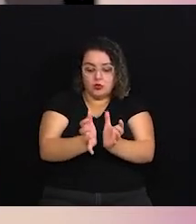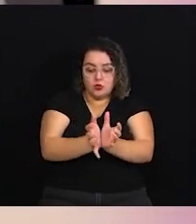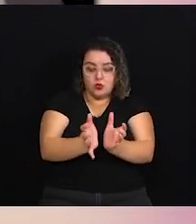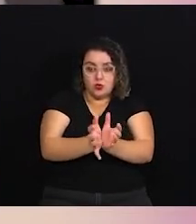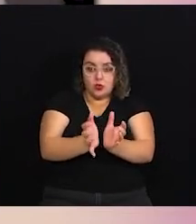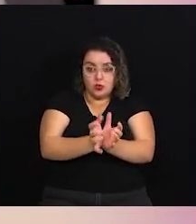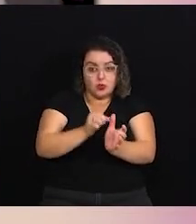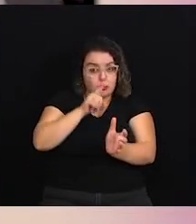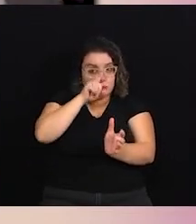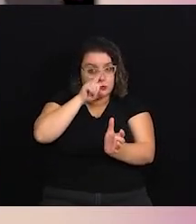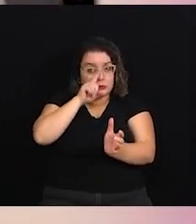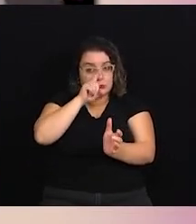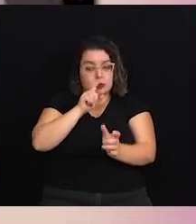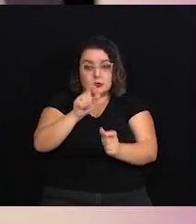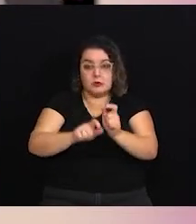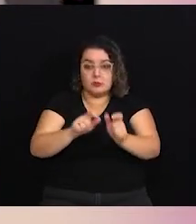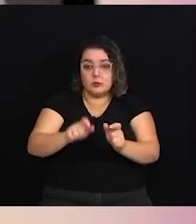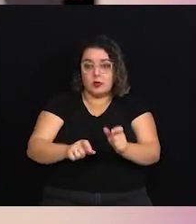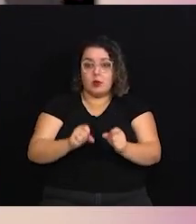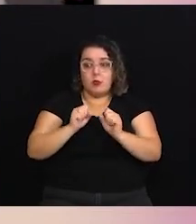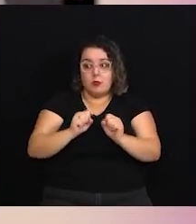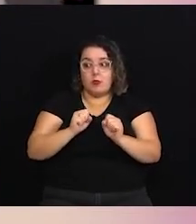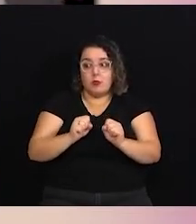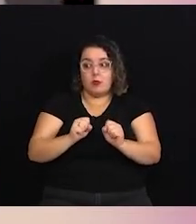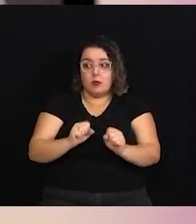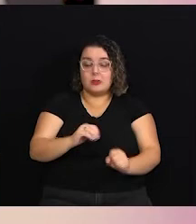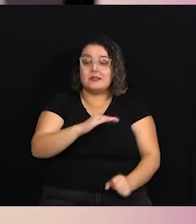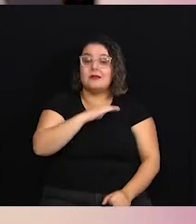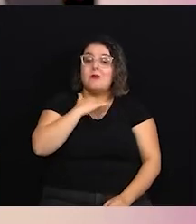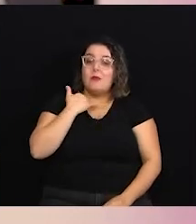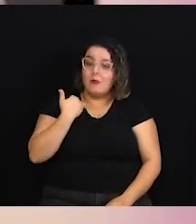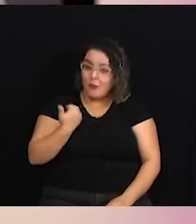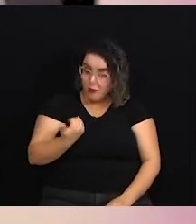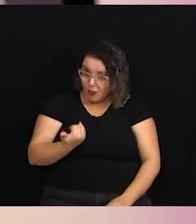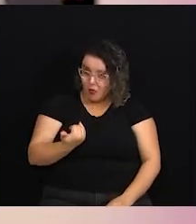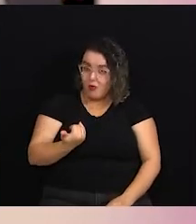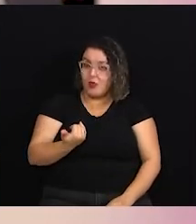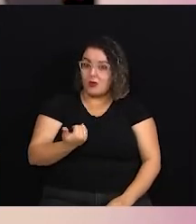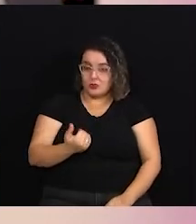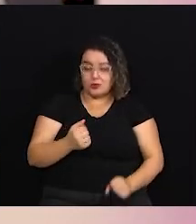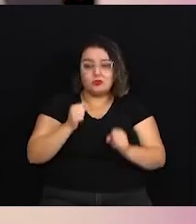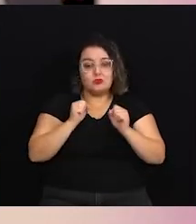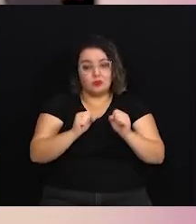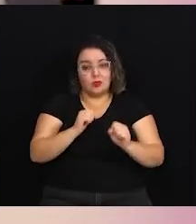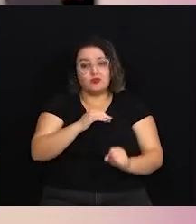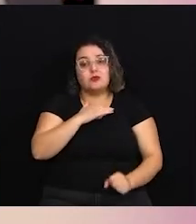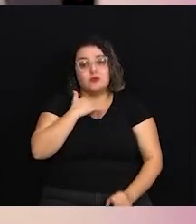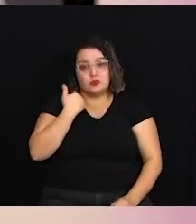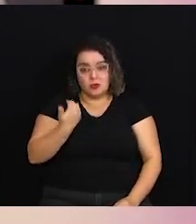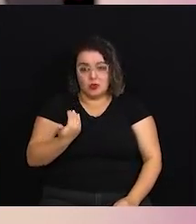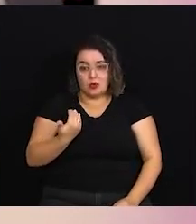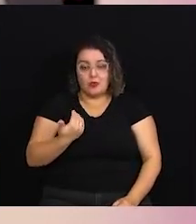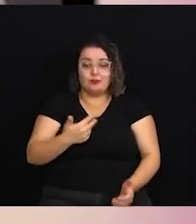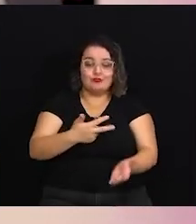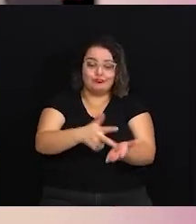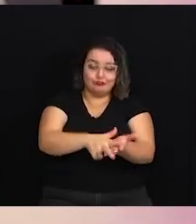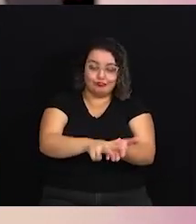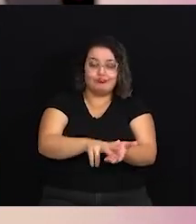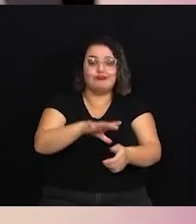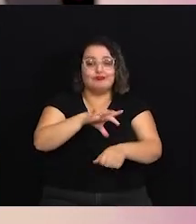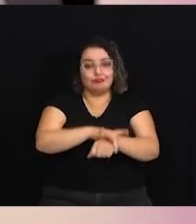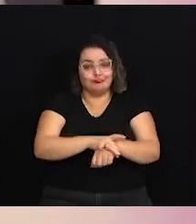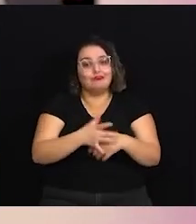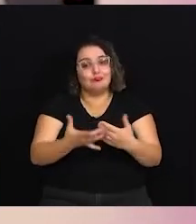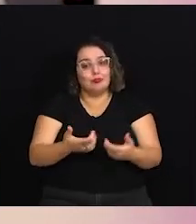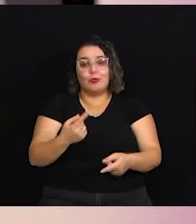de risco das pessoas que podem ter morte podem vir a falecer por conta da epilepsia